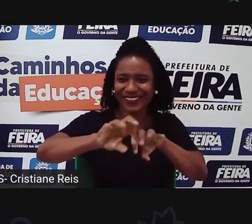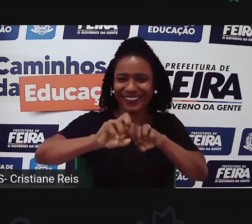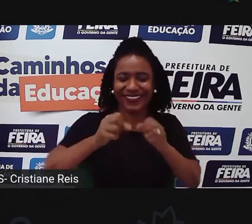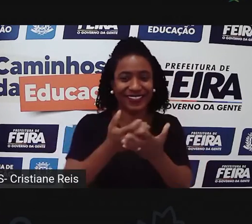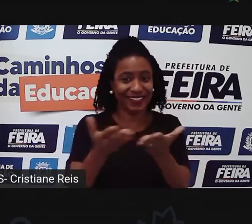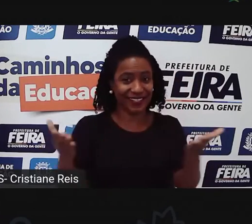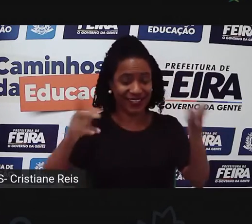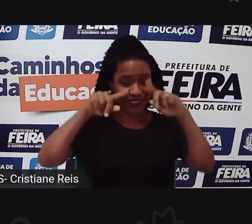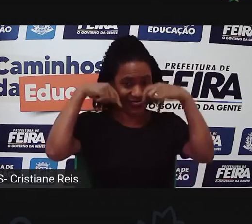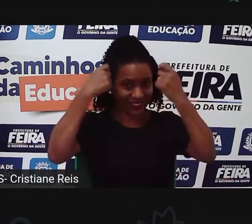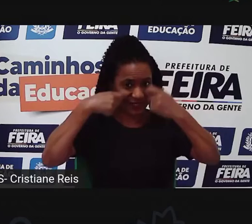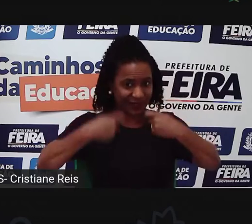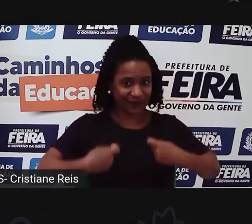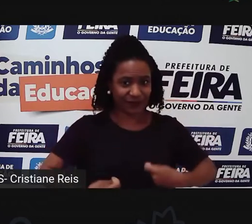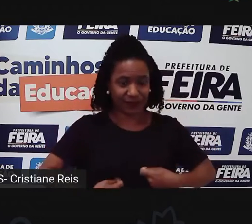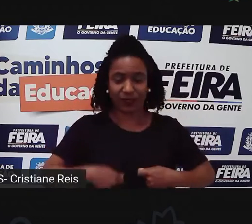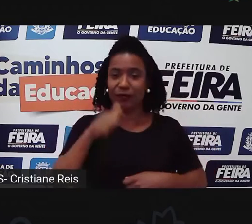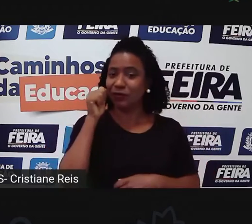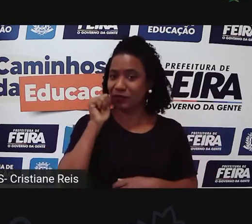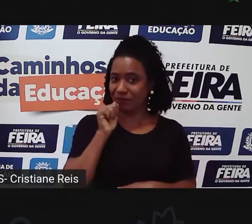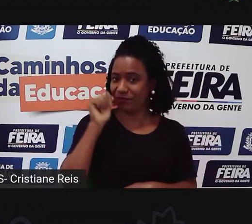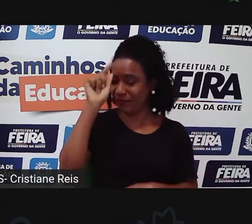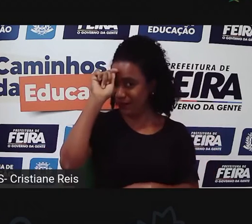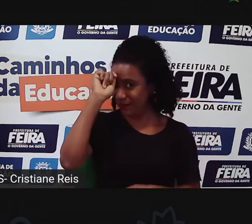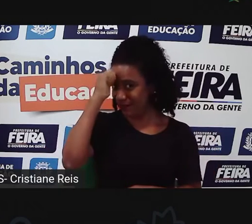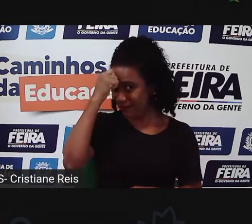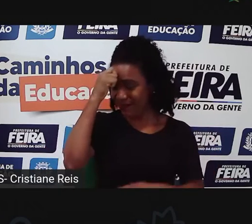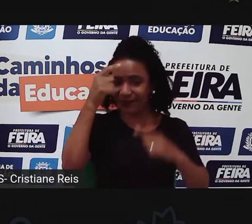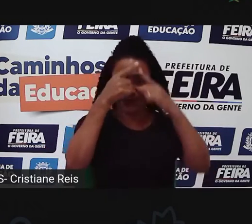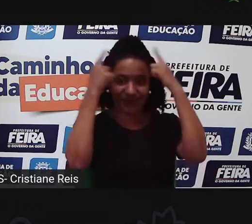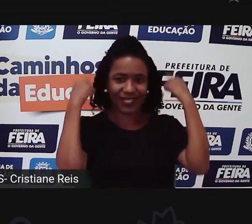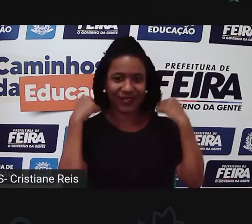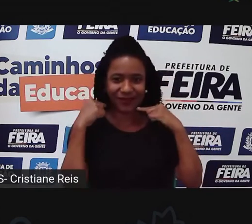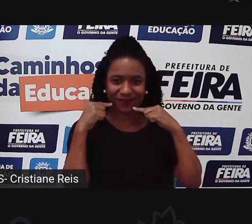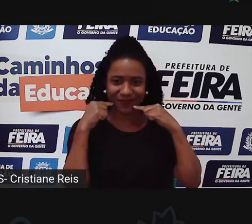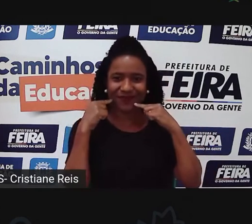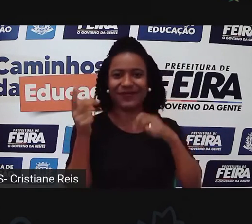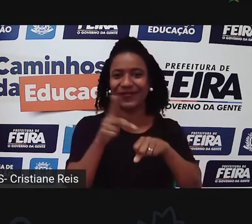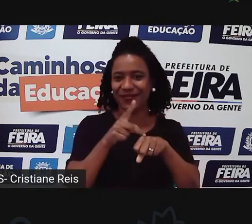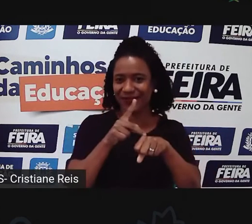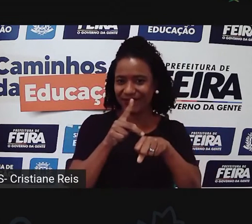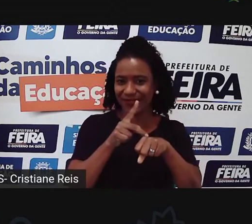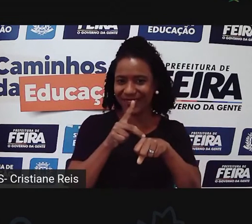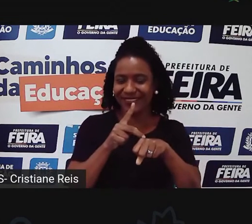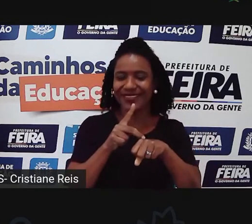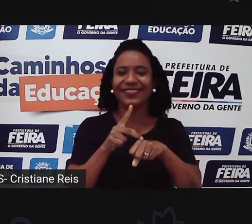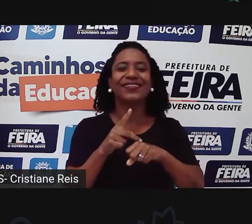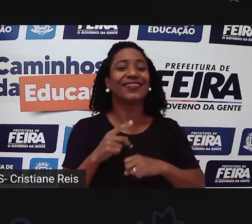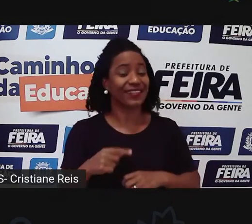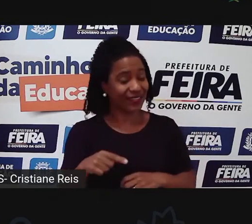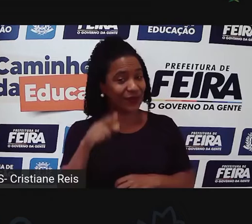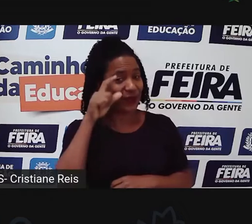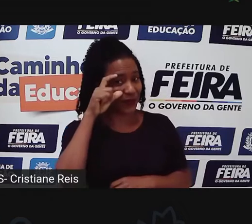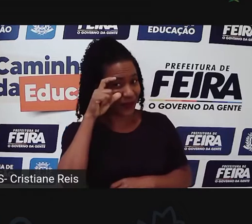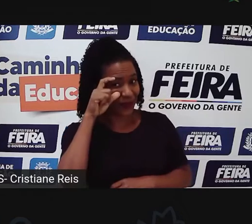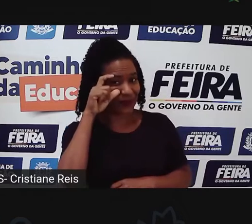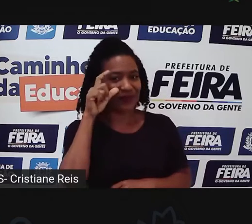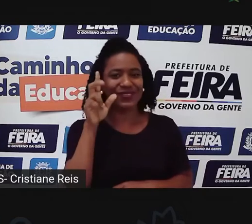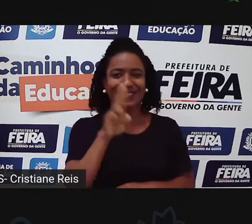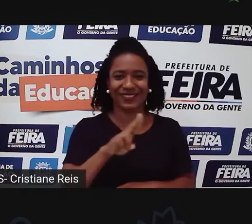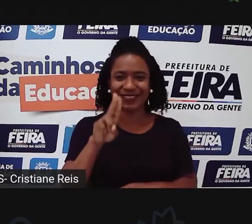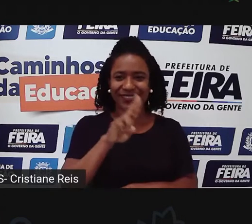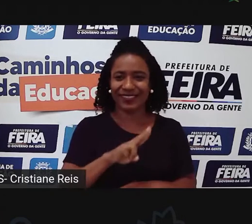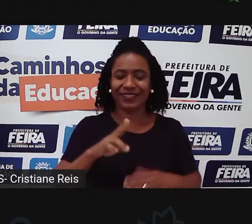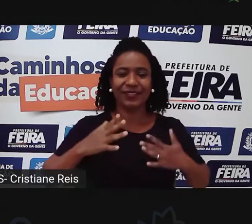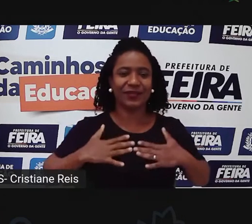me autodescrever. Eu sou uma mulher negra, de cabelos negros na altura do ombro, uso um óculos, estou, né, trajando um